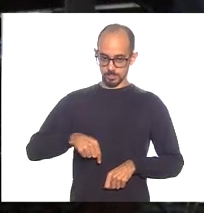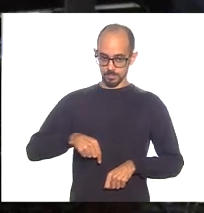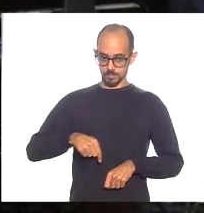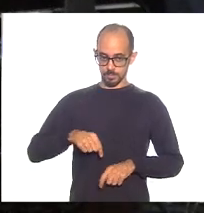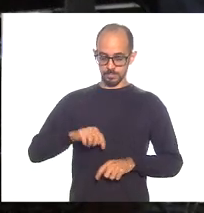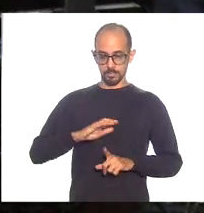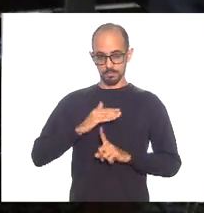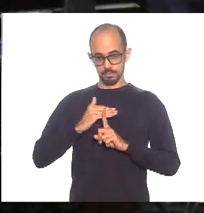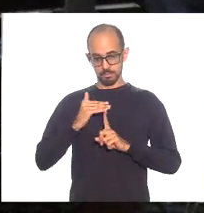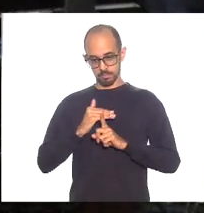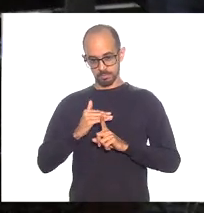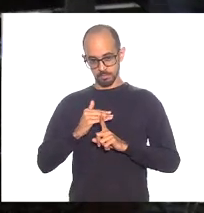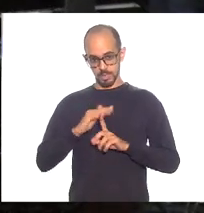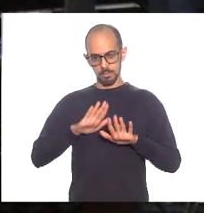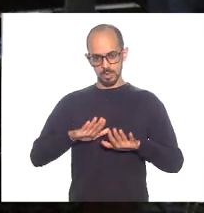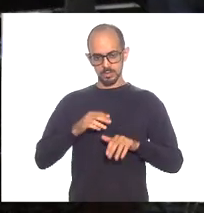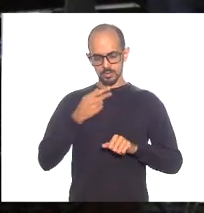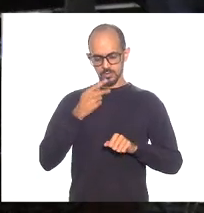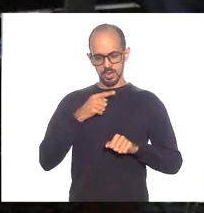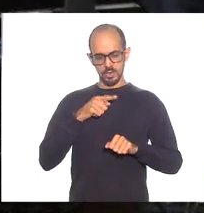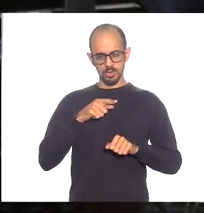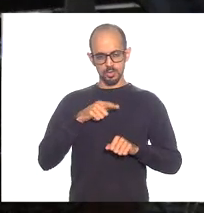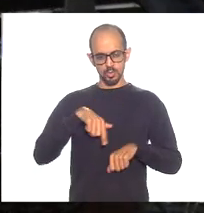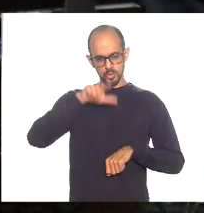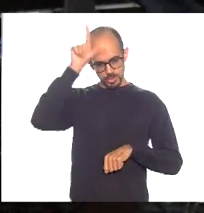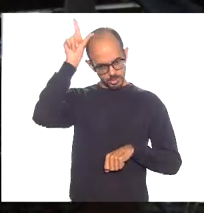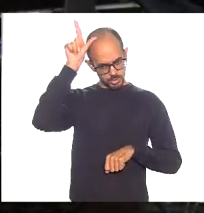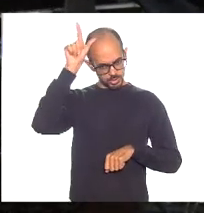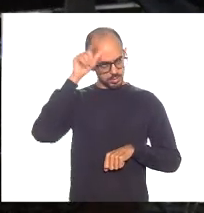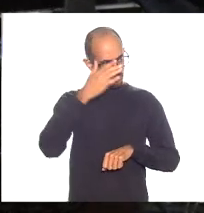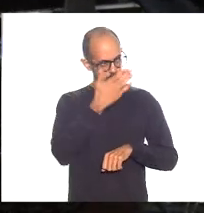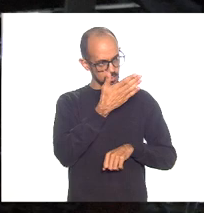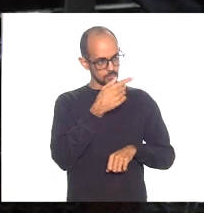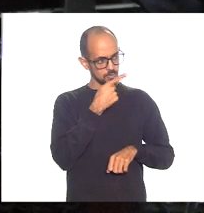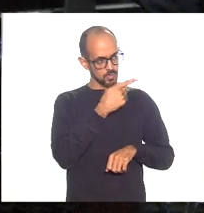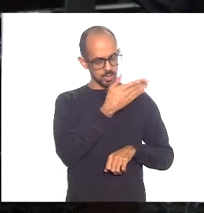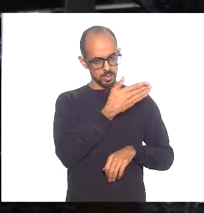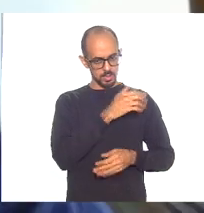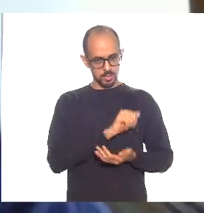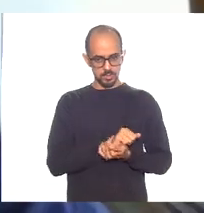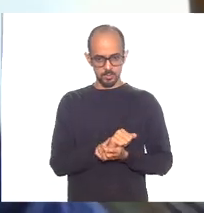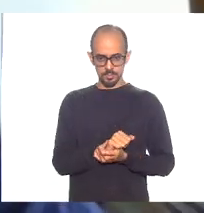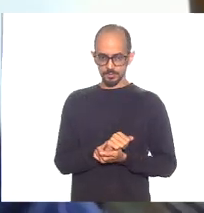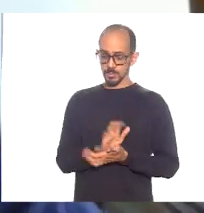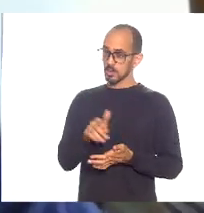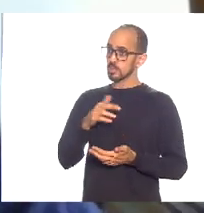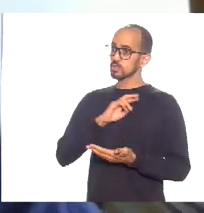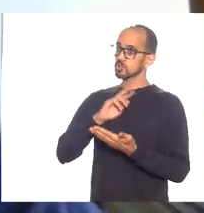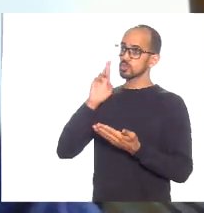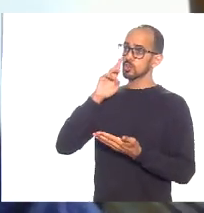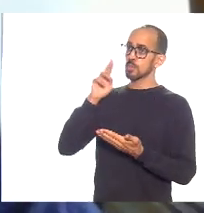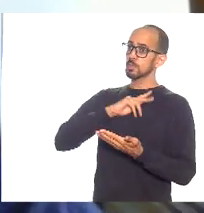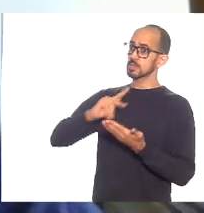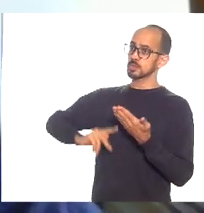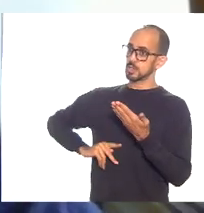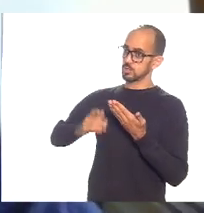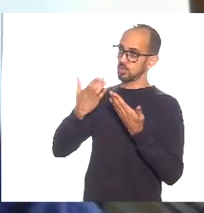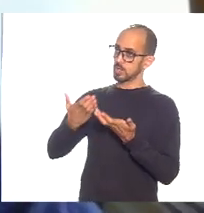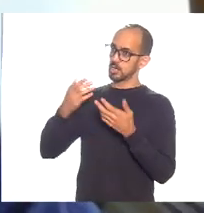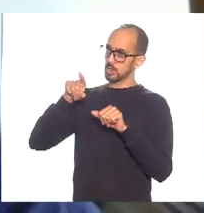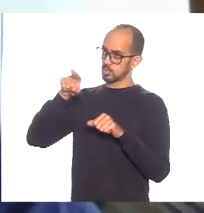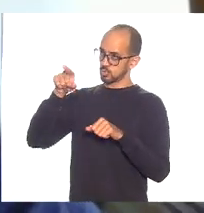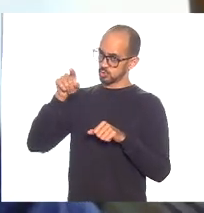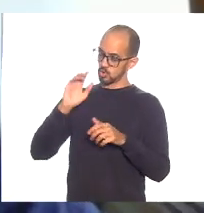uma... Deputado Luiz. Senhor presidente, eu queria que o senhor